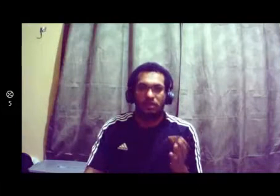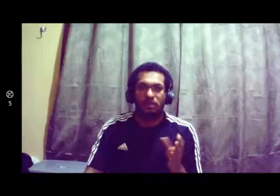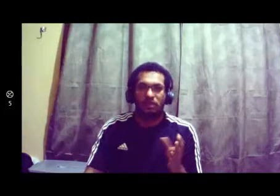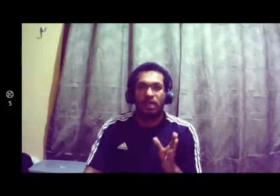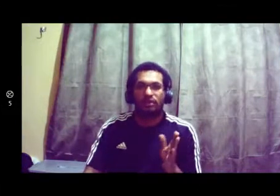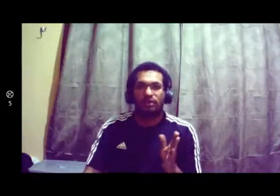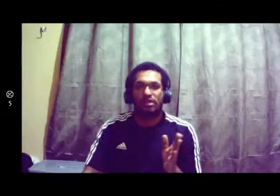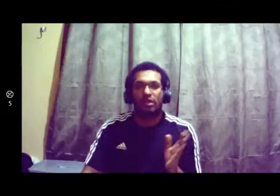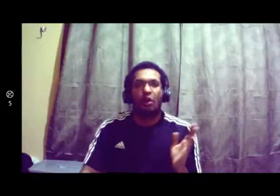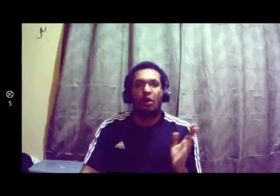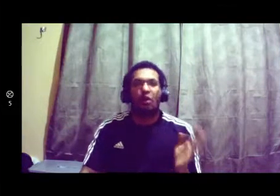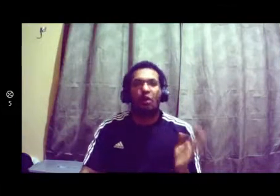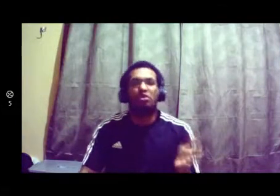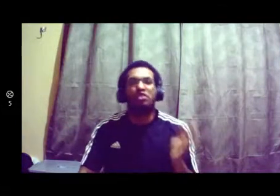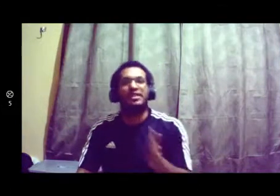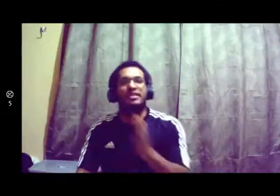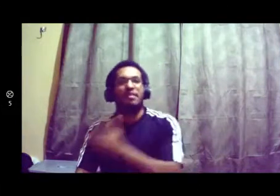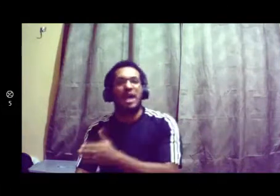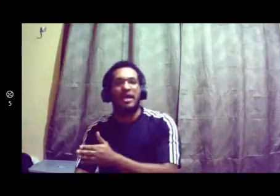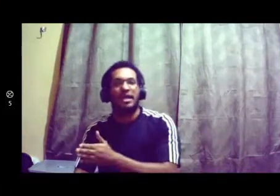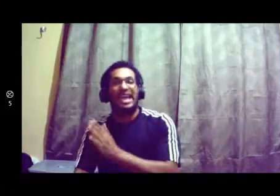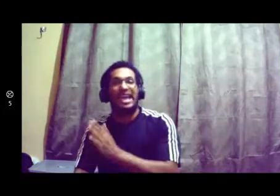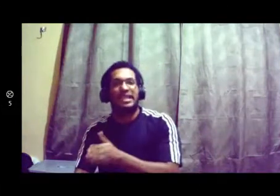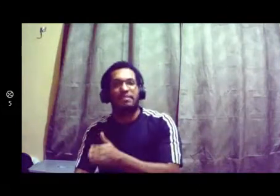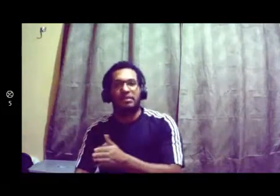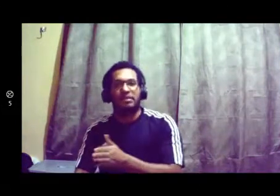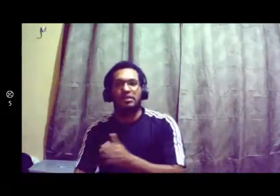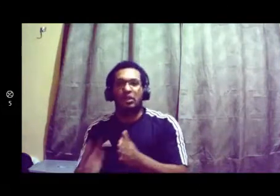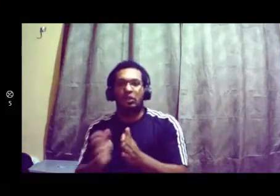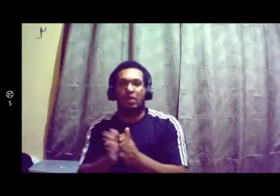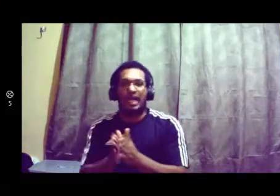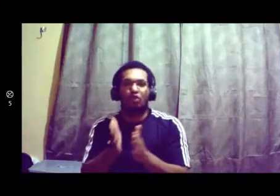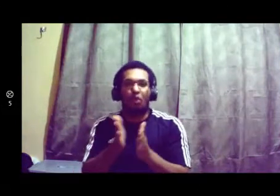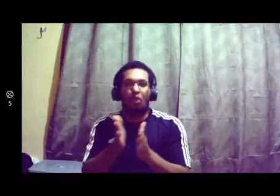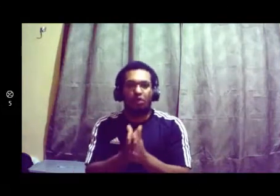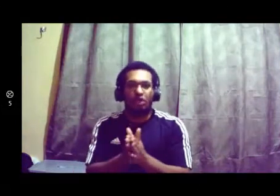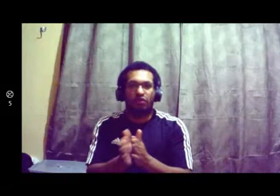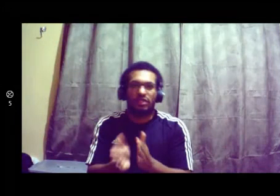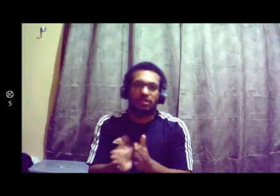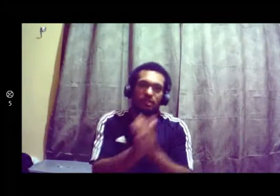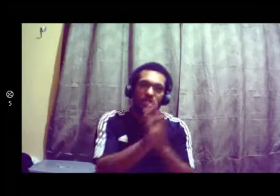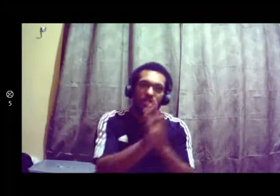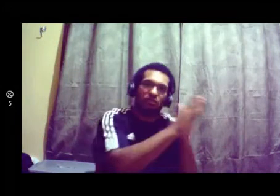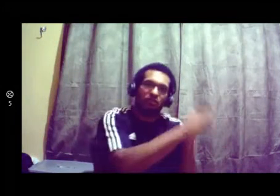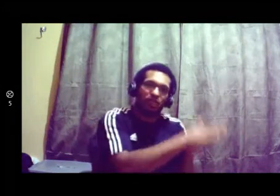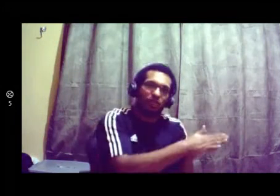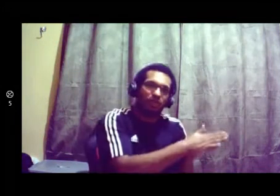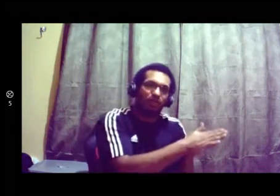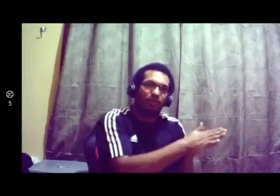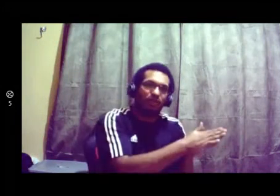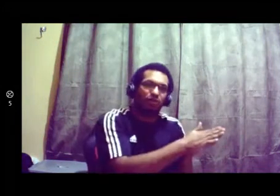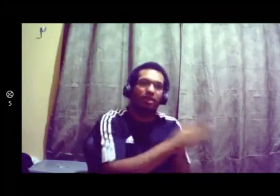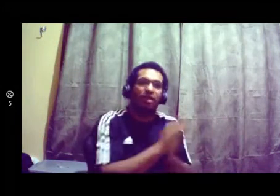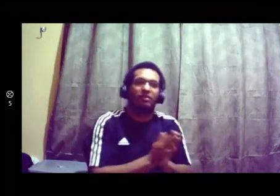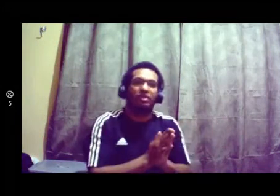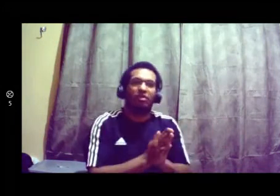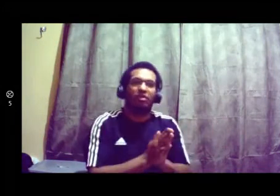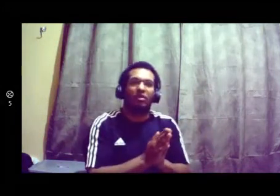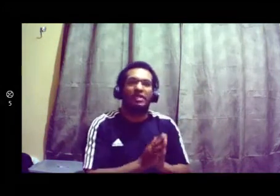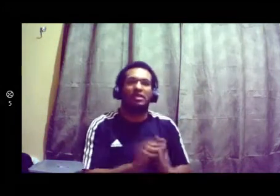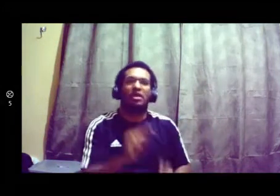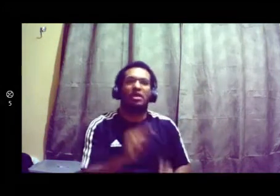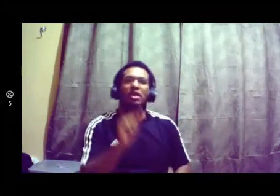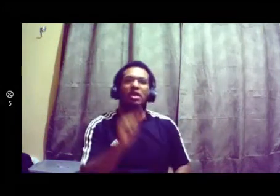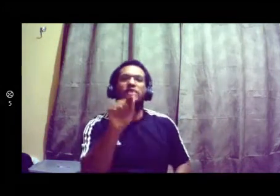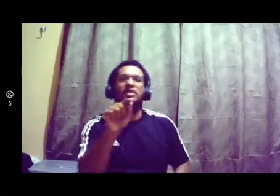conversando com os amigos, vocês falam assim, onde você trabalha? Em Libras, no caso o onde, você sempre deixa no final da pergunta. Então você